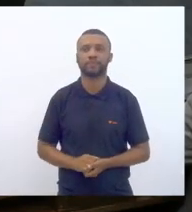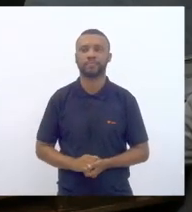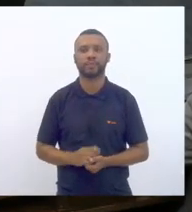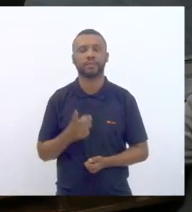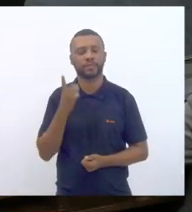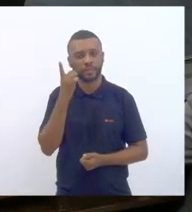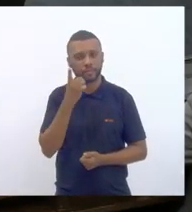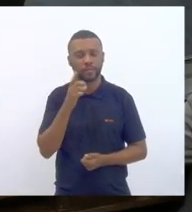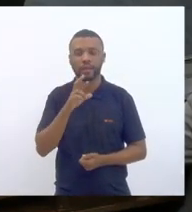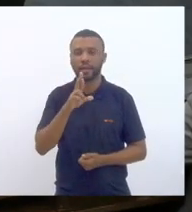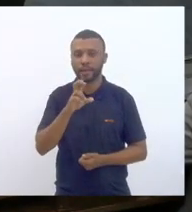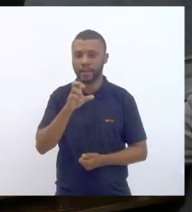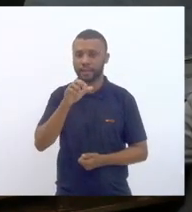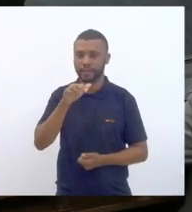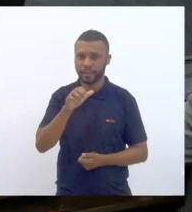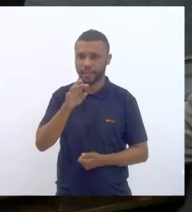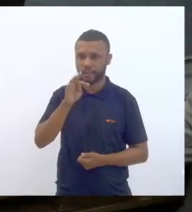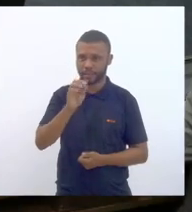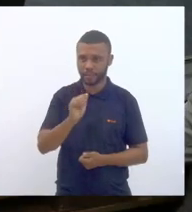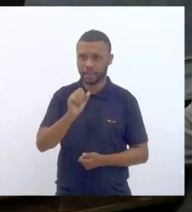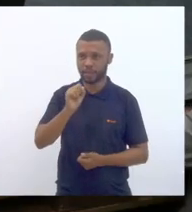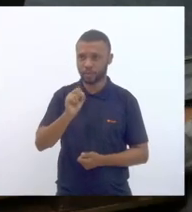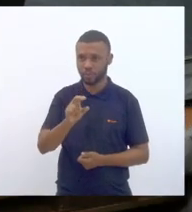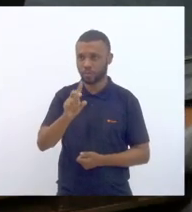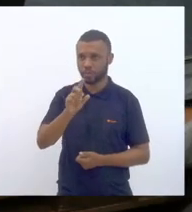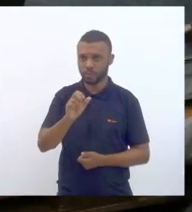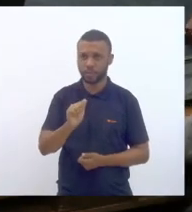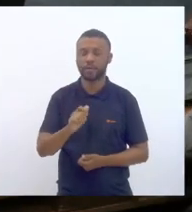Deputada Renata Souza.